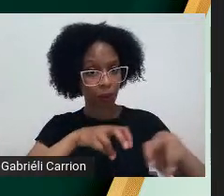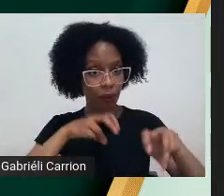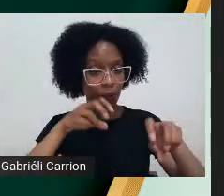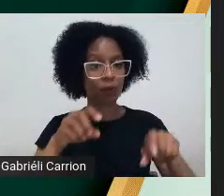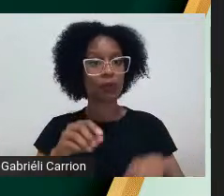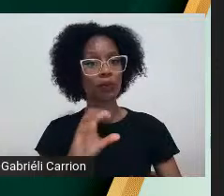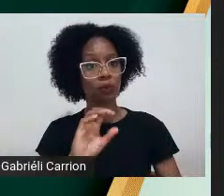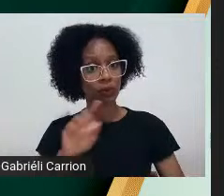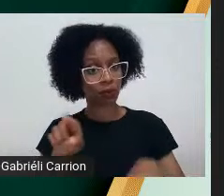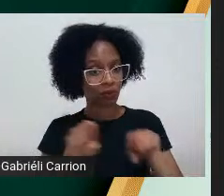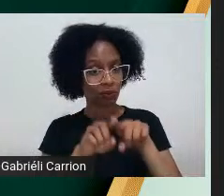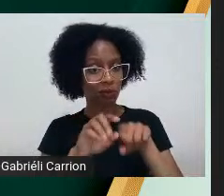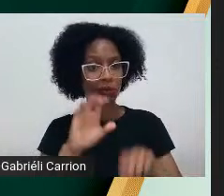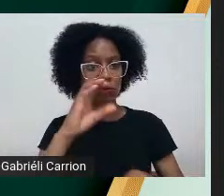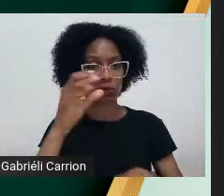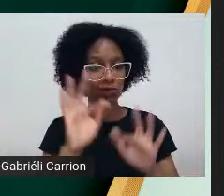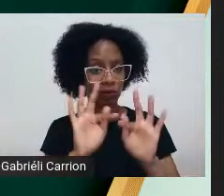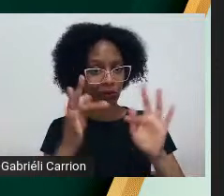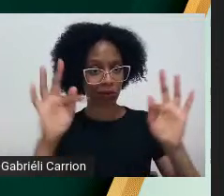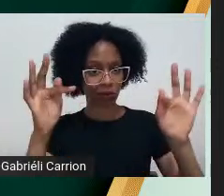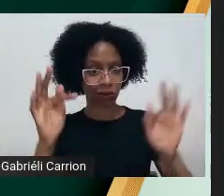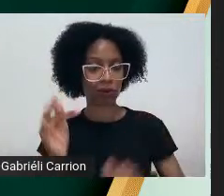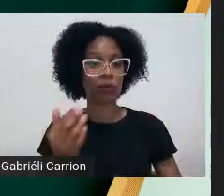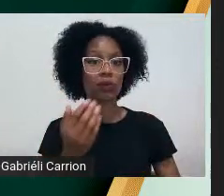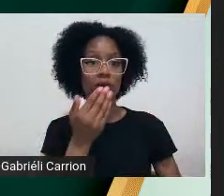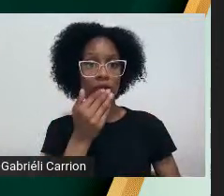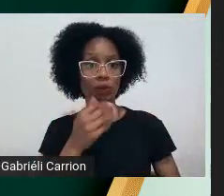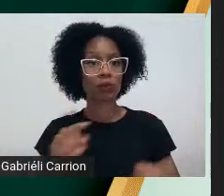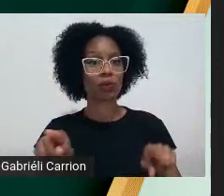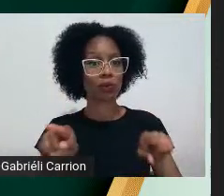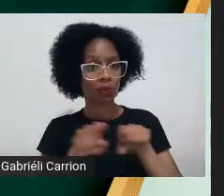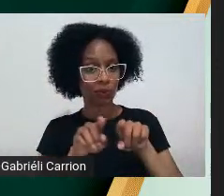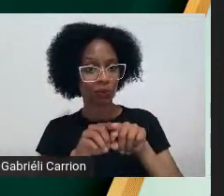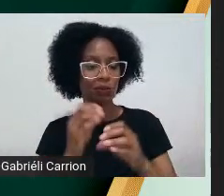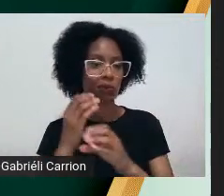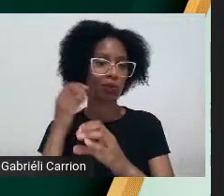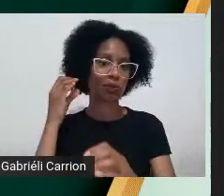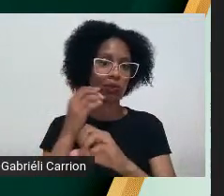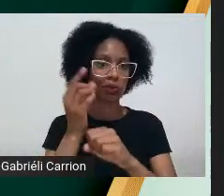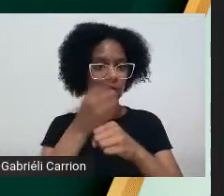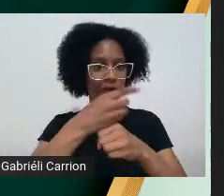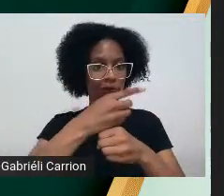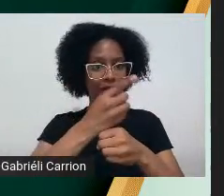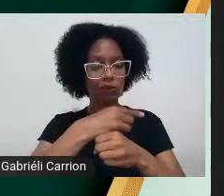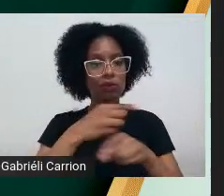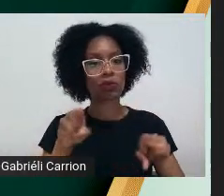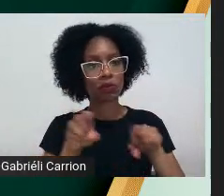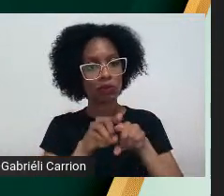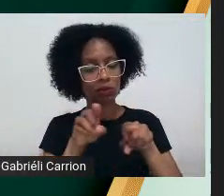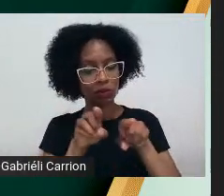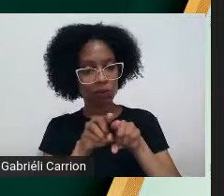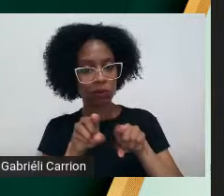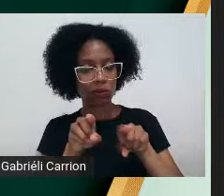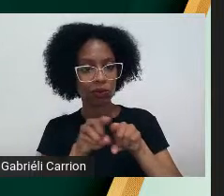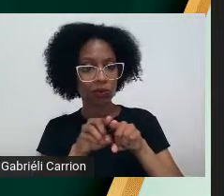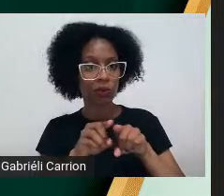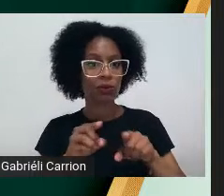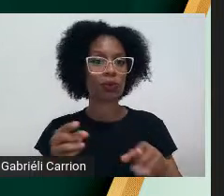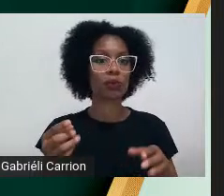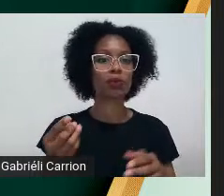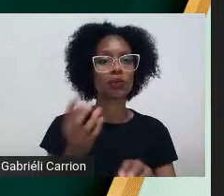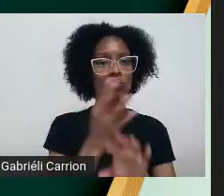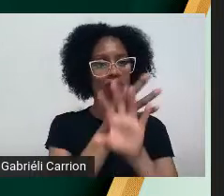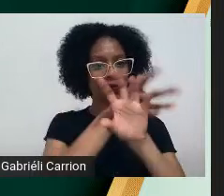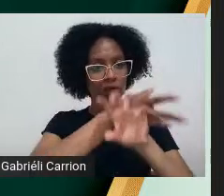e Tecnologia de Alimentos, Engenharia Cartográfica e de Agrimensura, Interdisciplinar